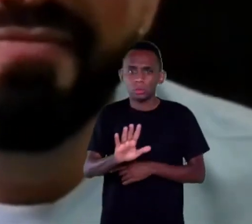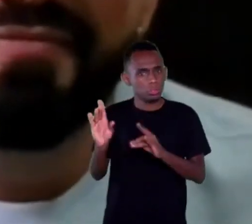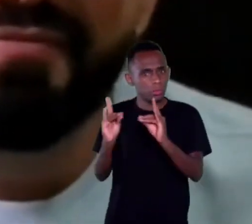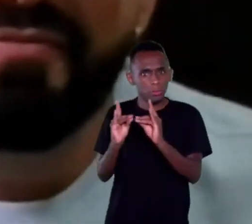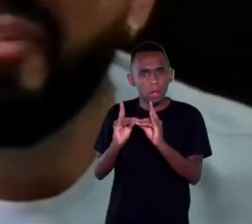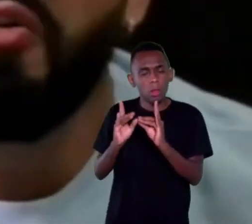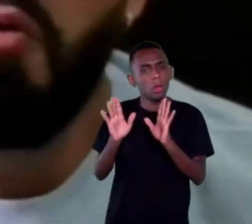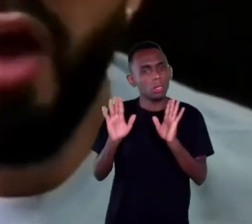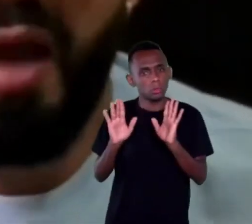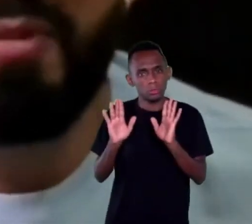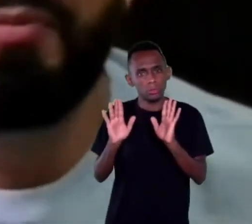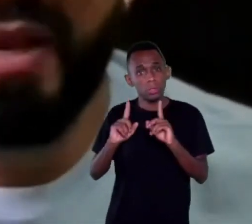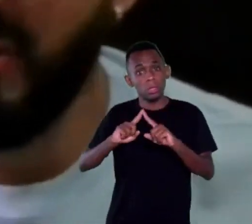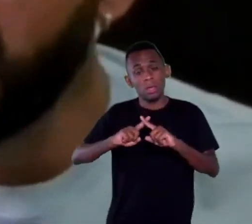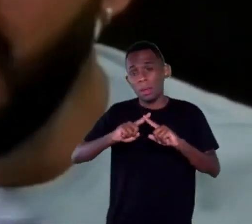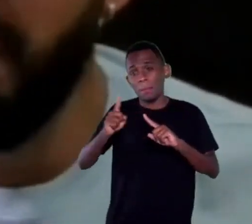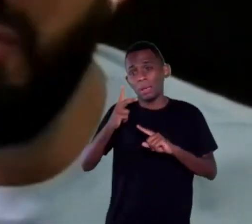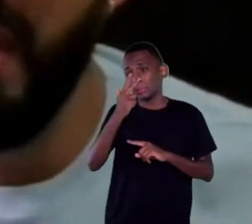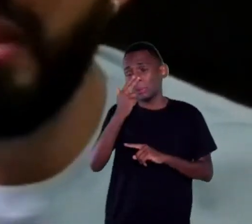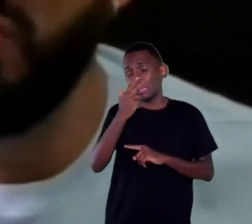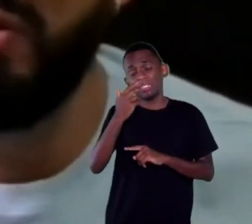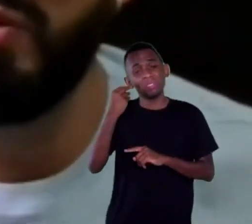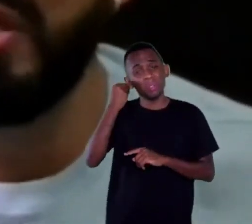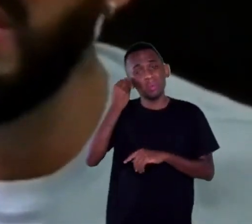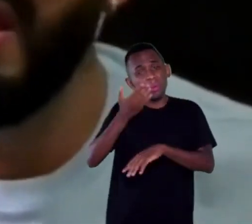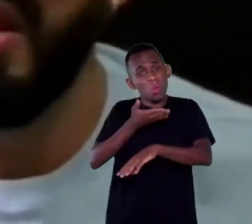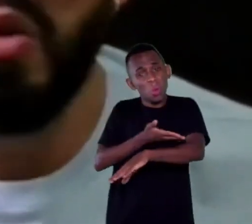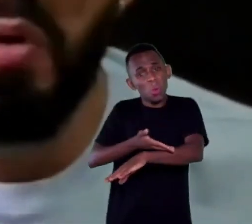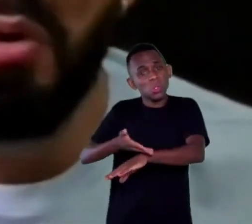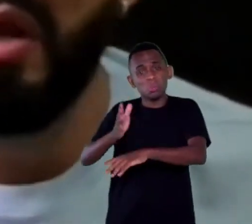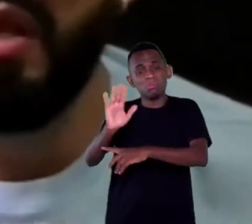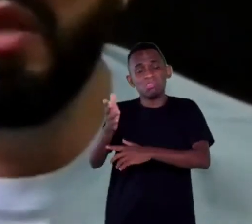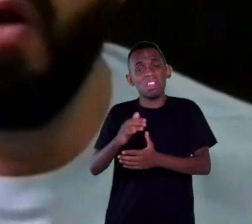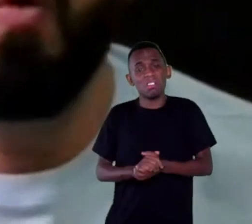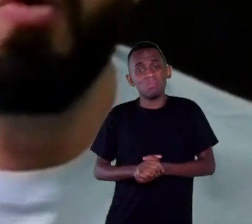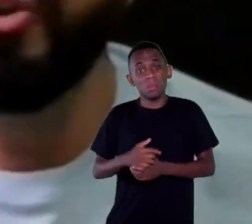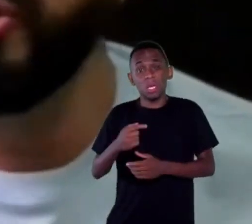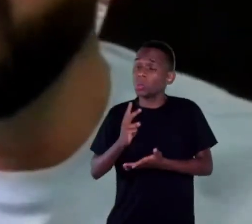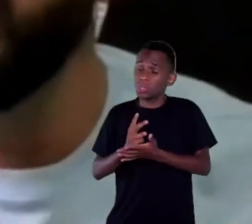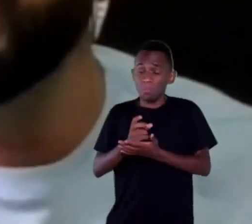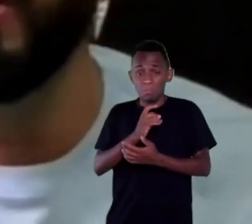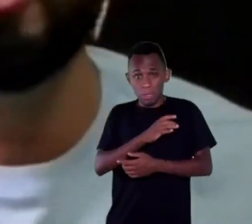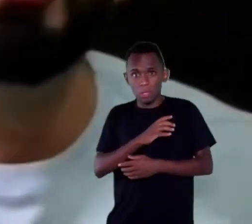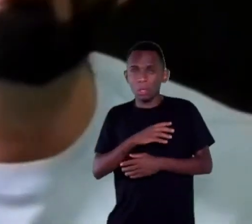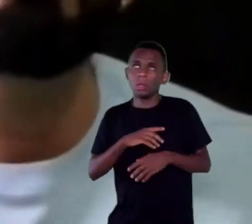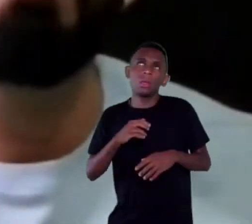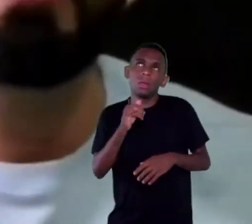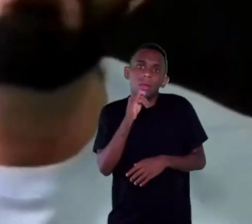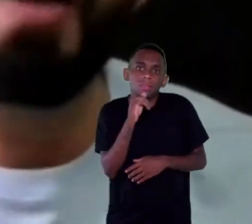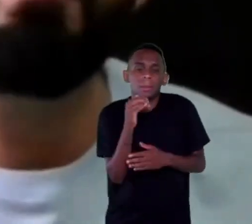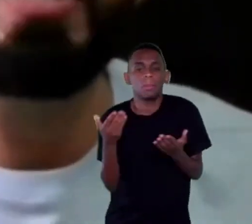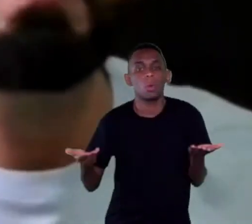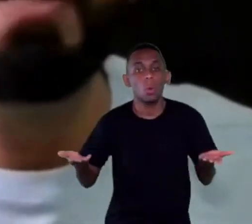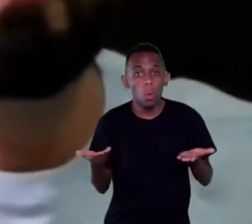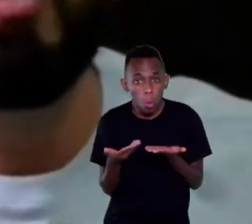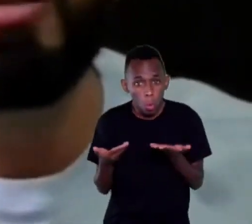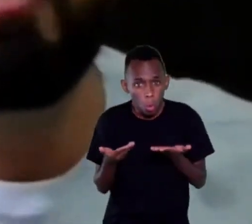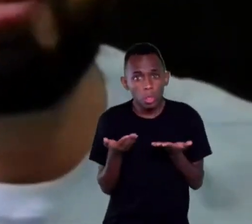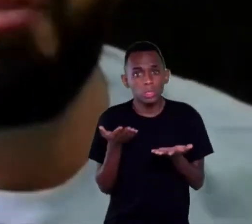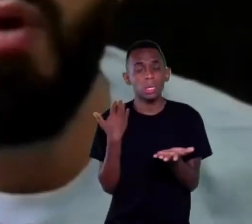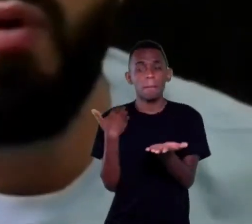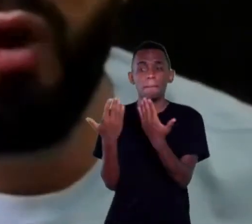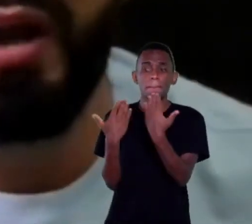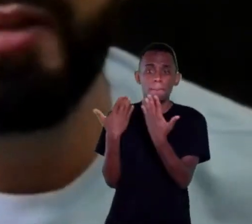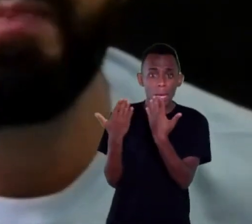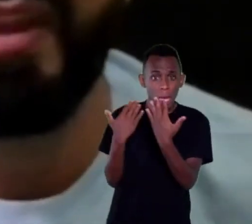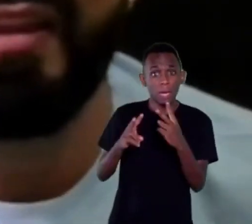mas virou um hábito. Mas eu sempre fui medroso, e interior, igual hoje. Hoje a gente vai bater papo a respeito do meu livro,